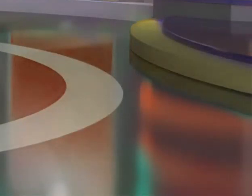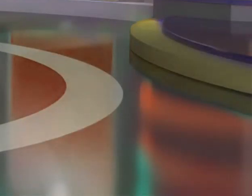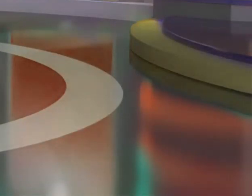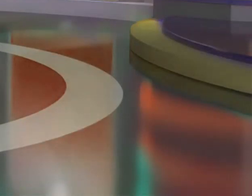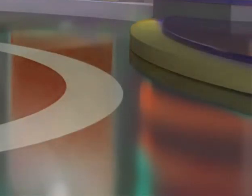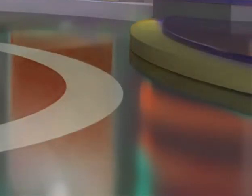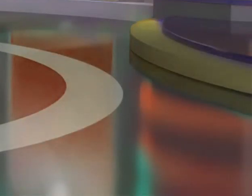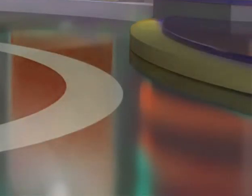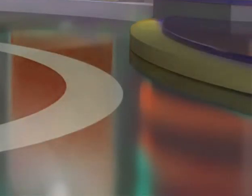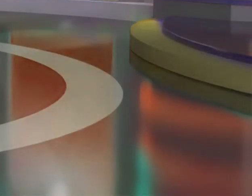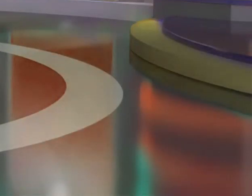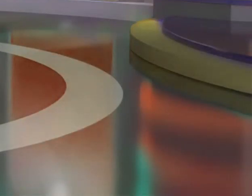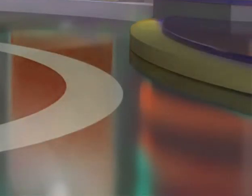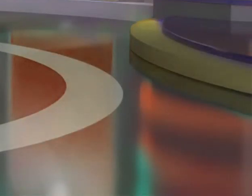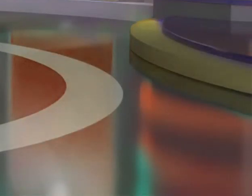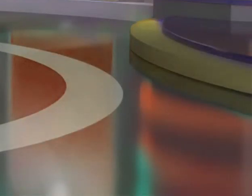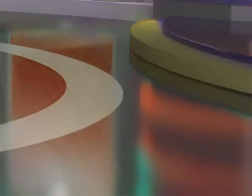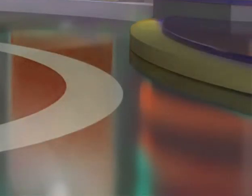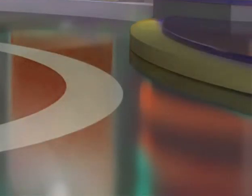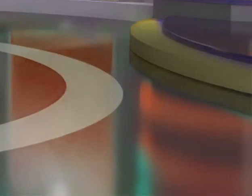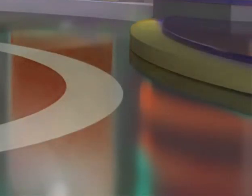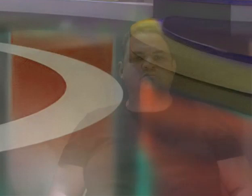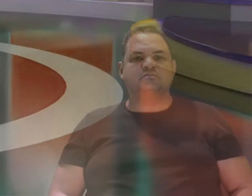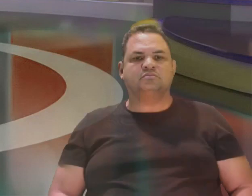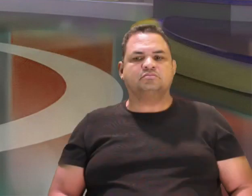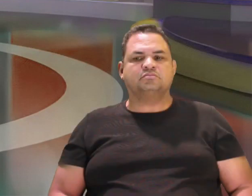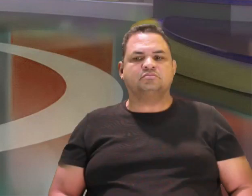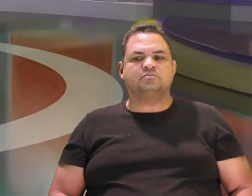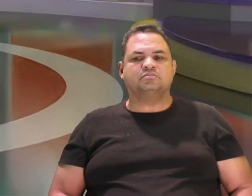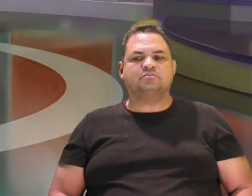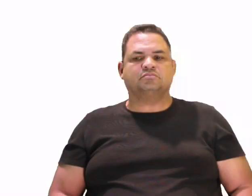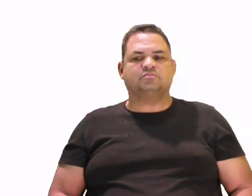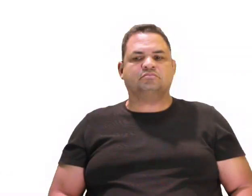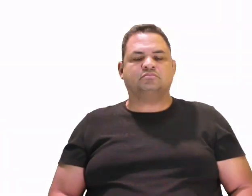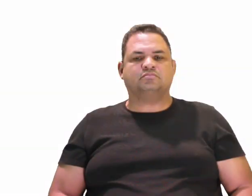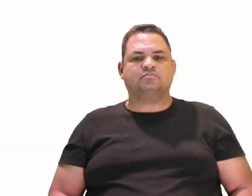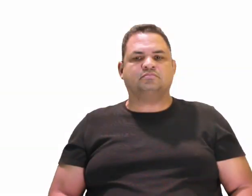I'm back. Let's correct. Let's go.